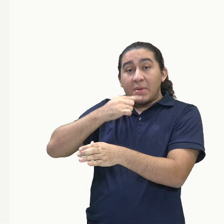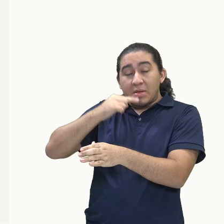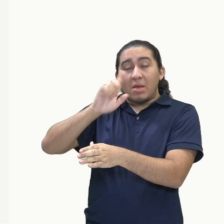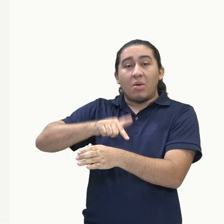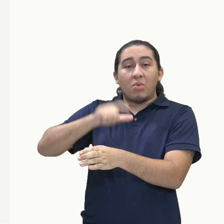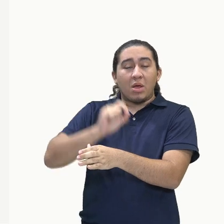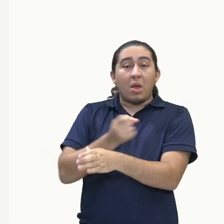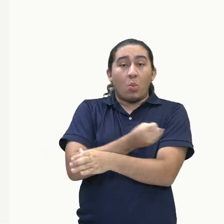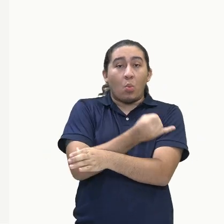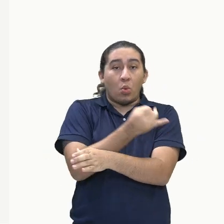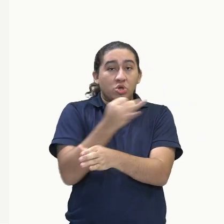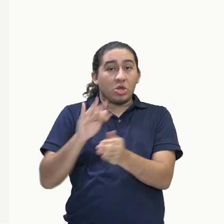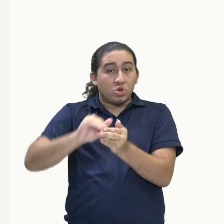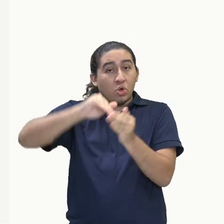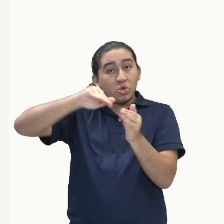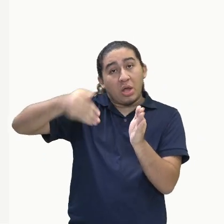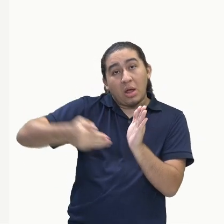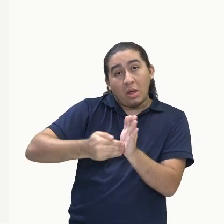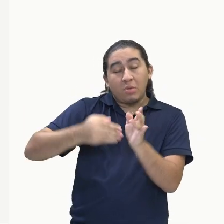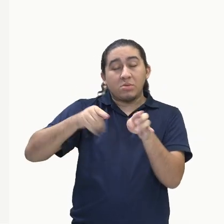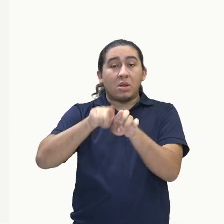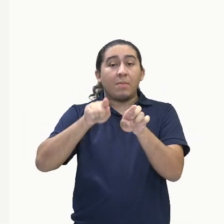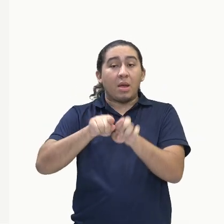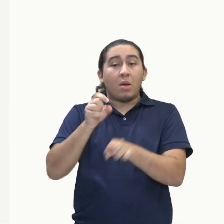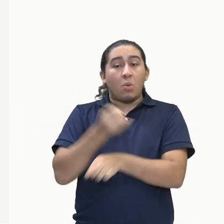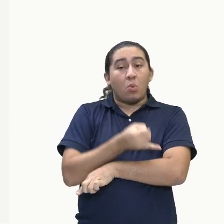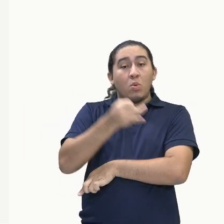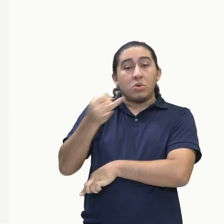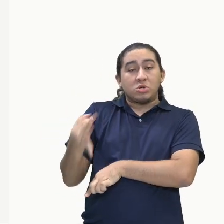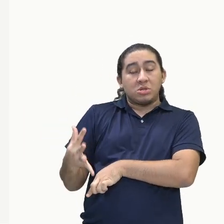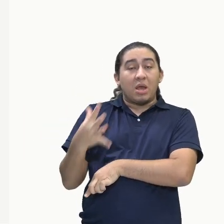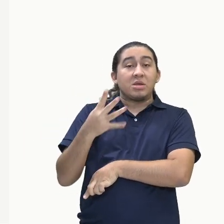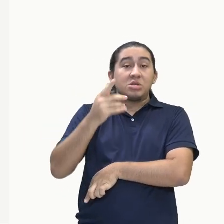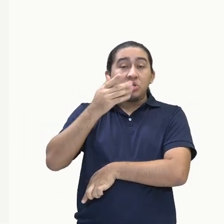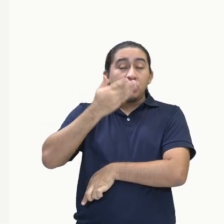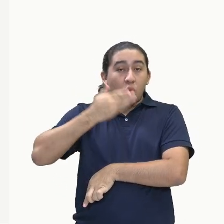de pirulitos vermelhos, que são quantos? 7,